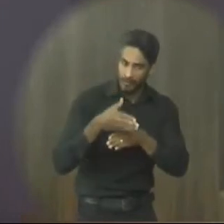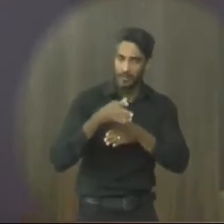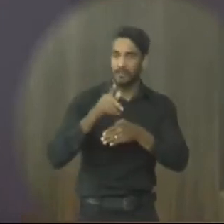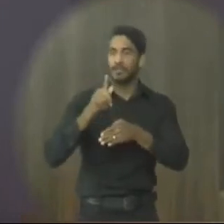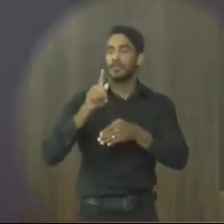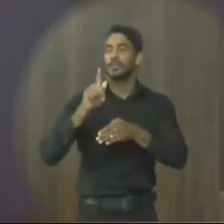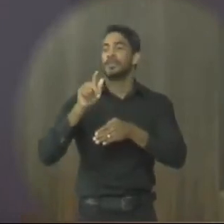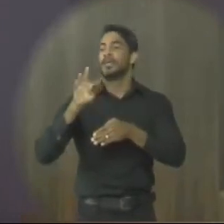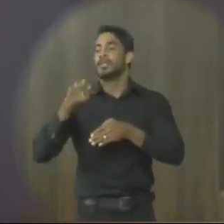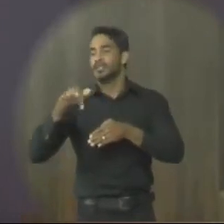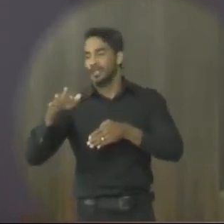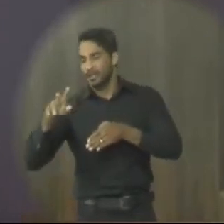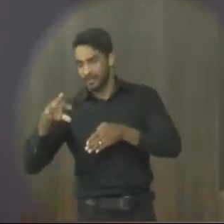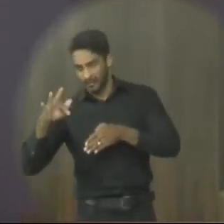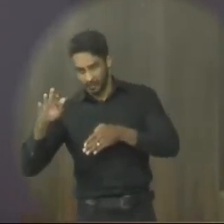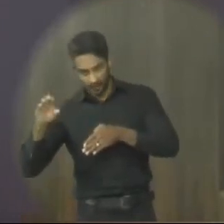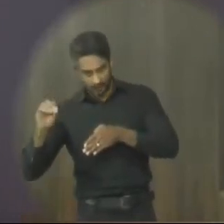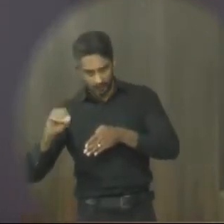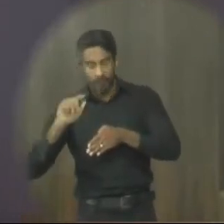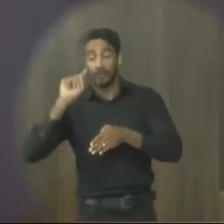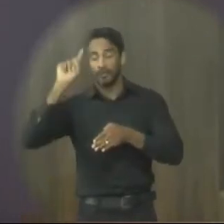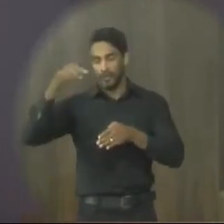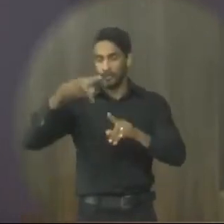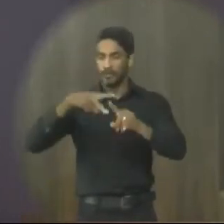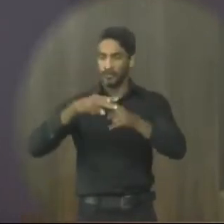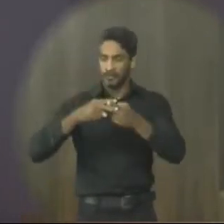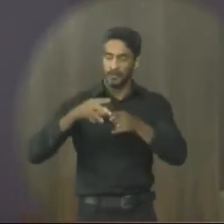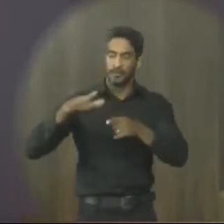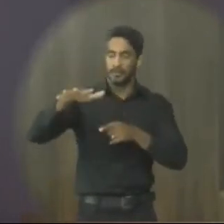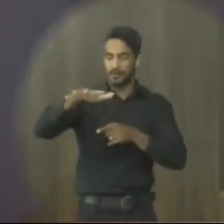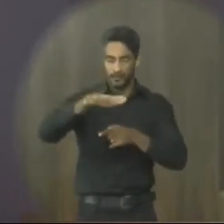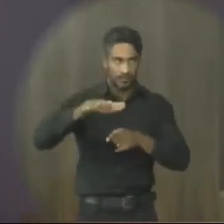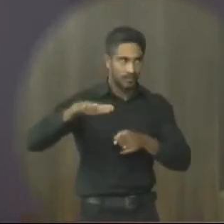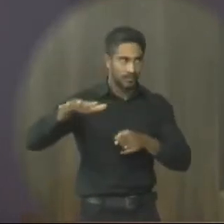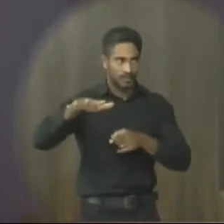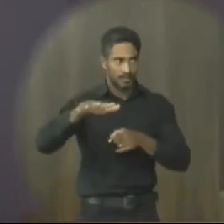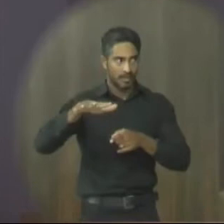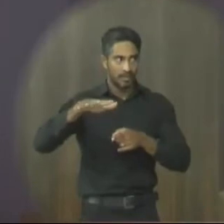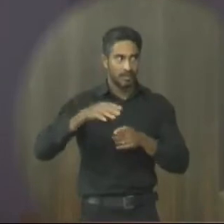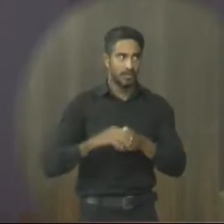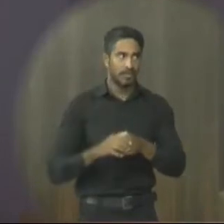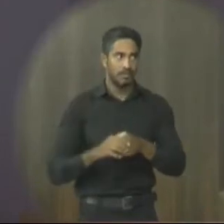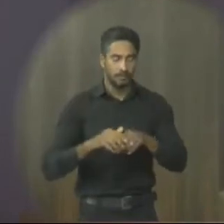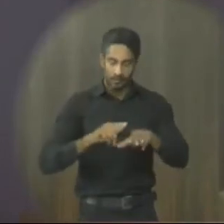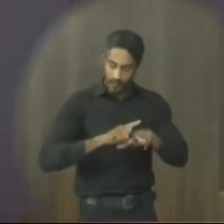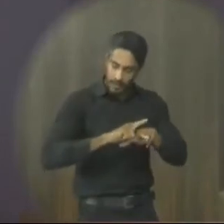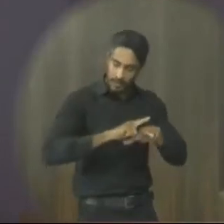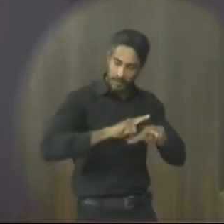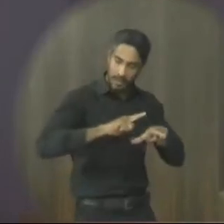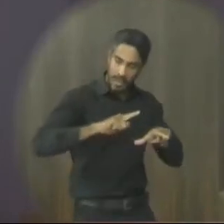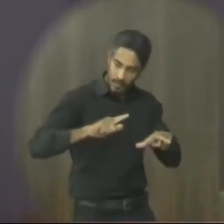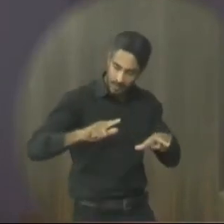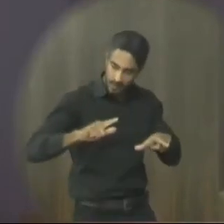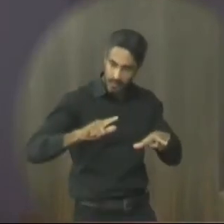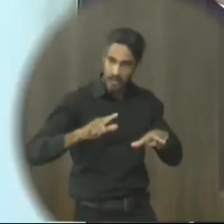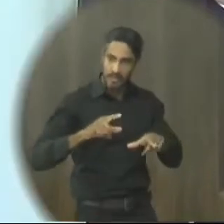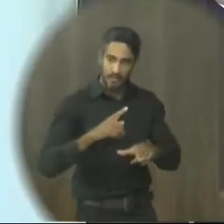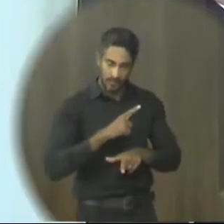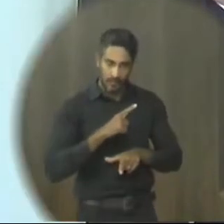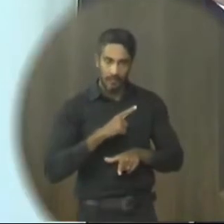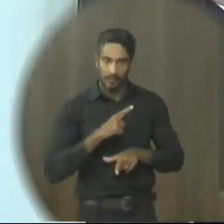tira-fogo e posteriormente vai fazer a manutenção nessa região. As pavimentações, nós temos